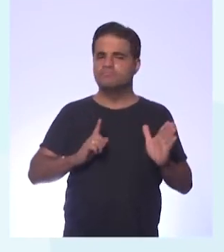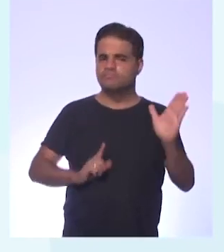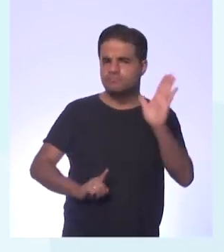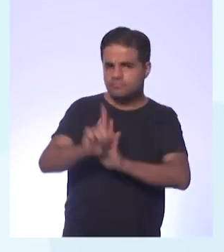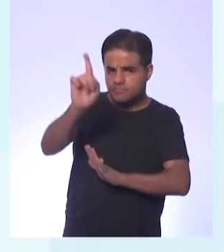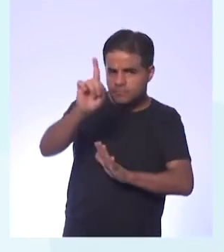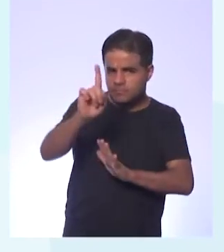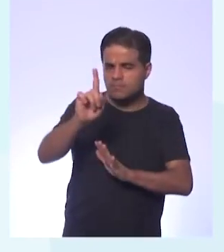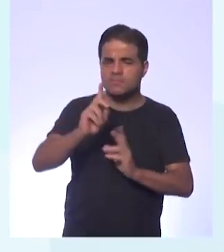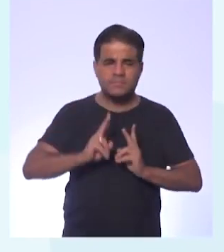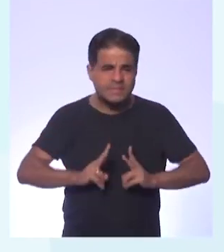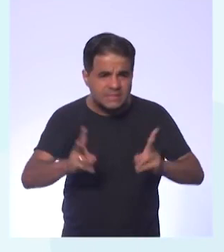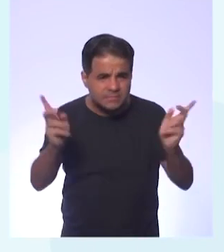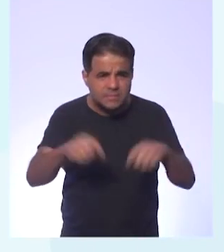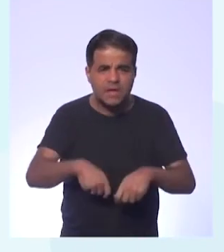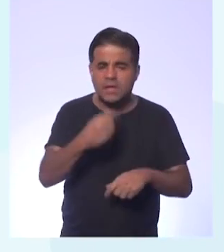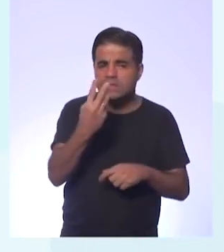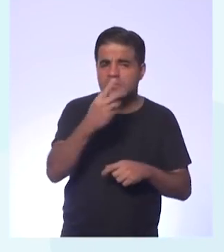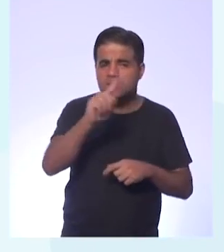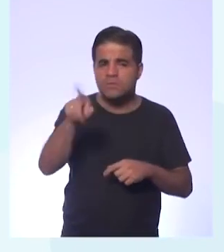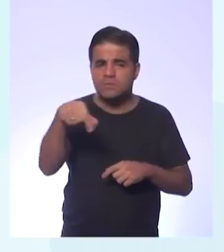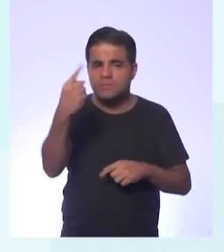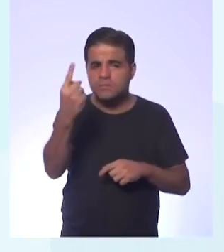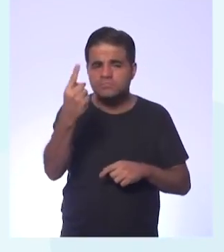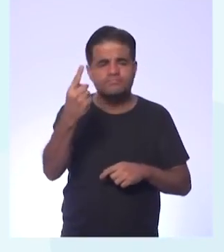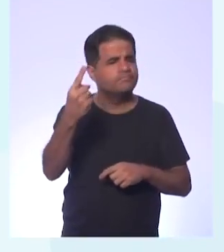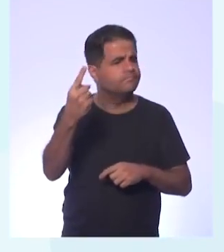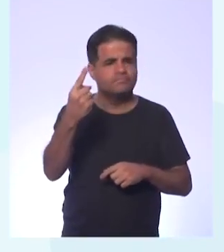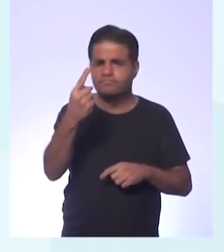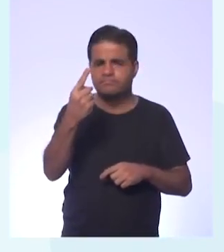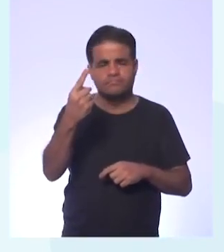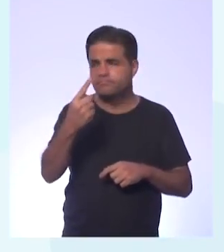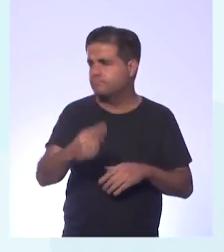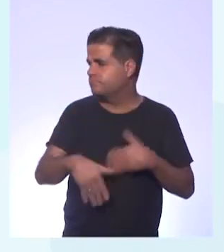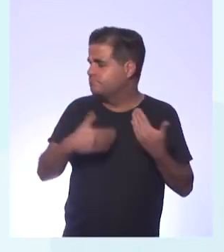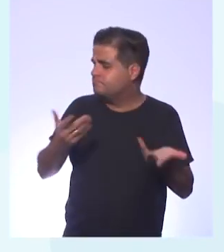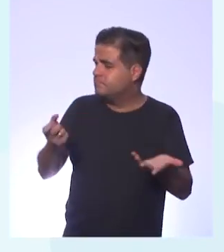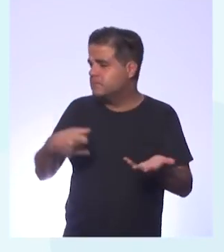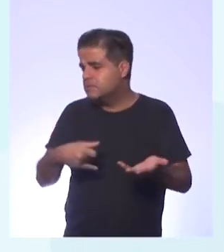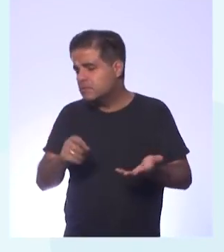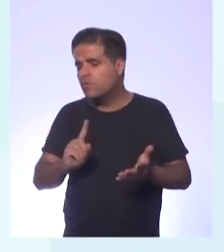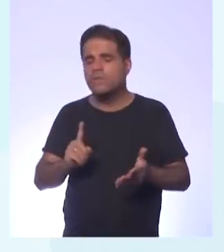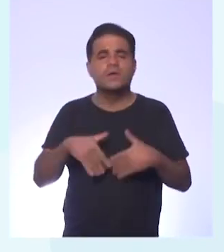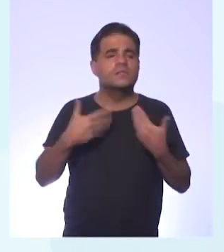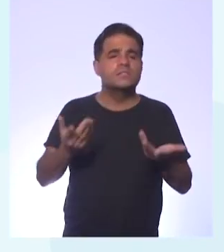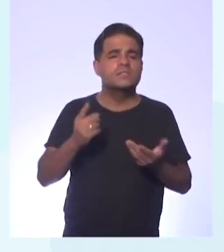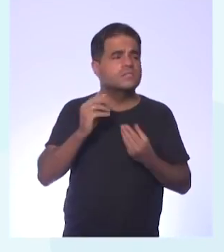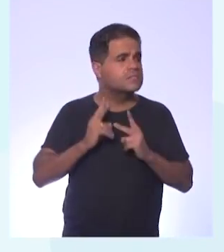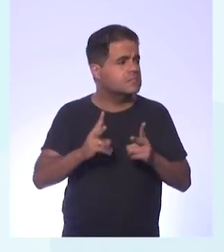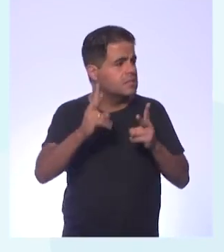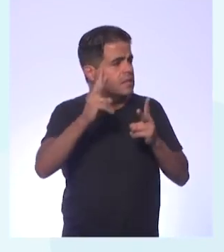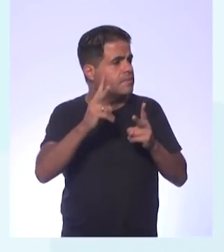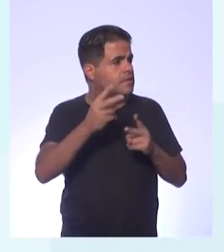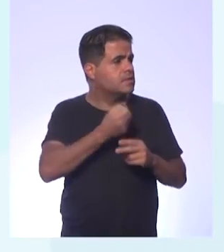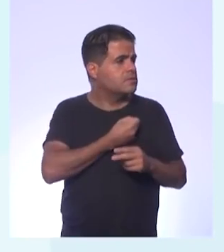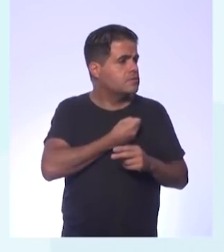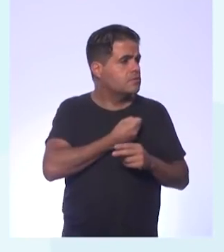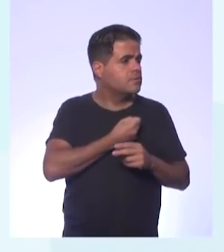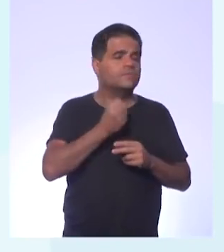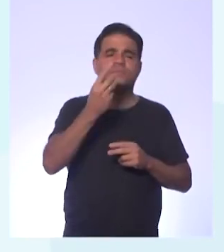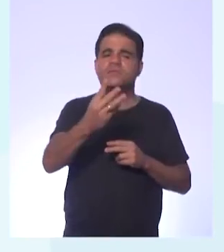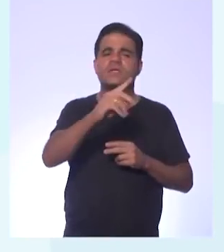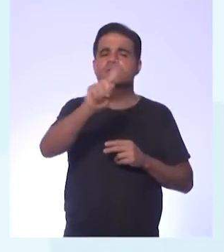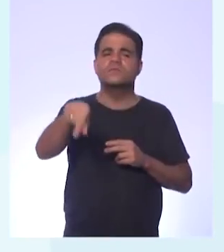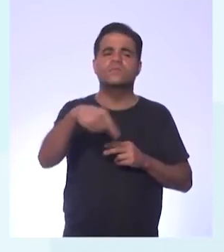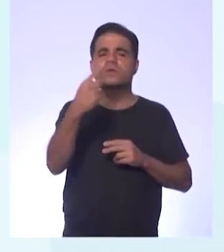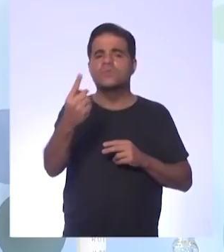é, sempre vai dar 3,1? Não, sim, talvez. Ah, e se vai dar sempre, esse número 3,1, ele representa